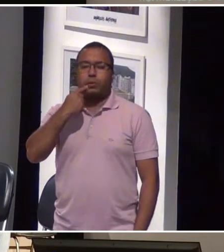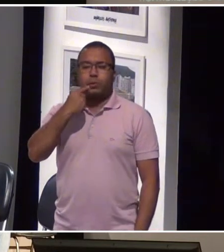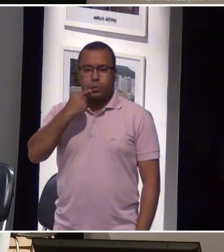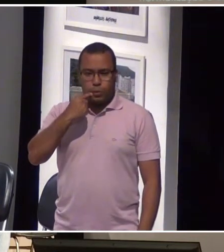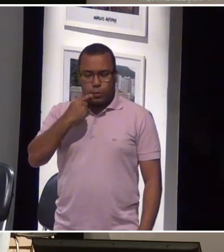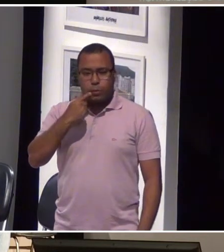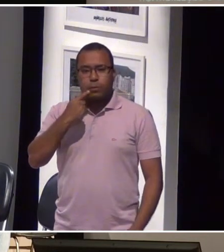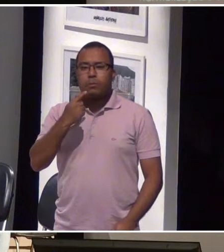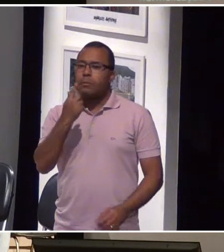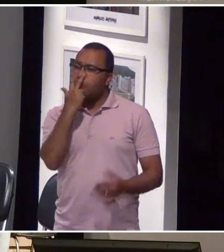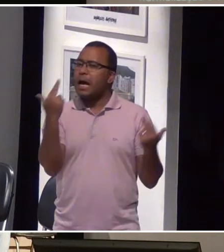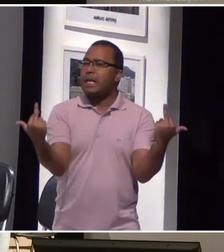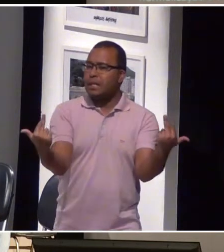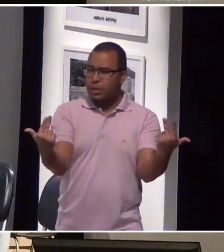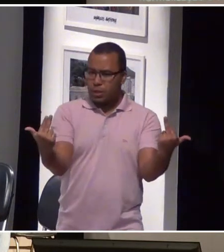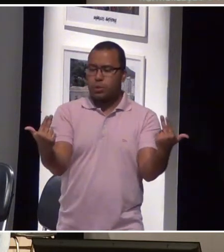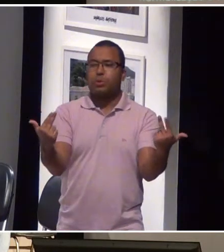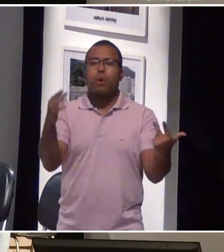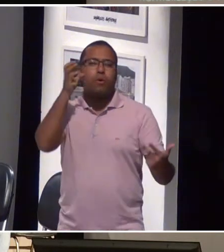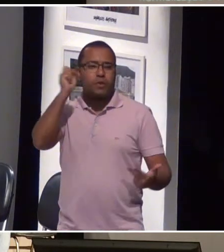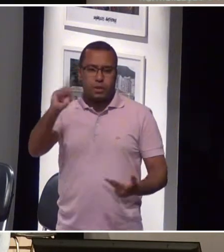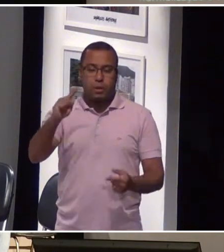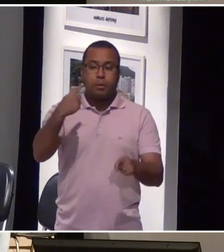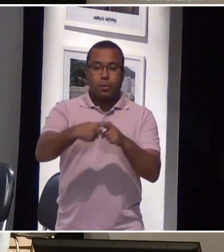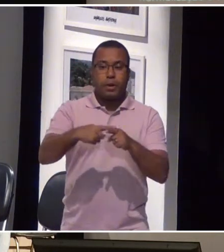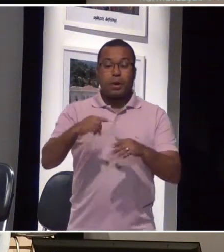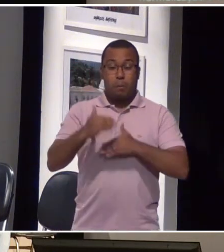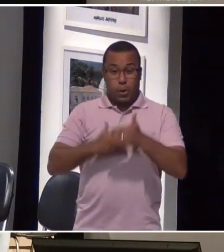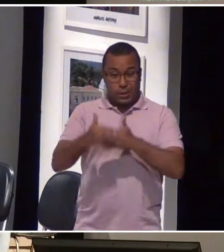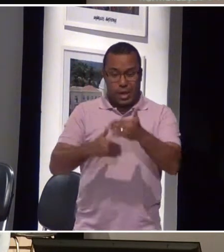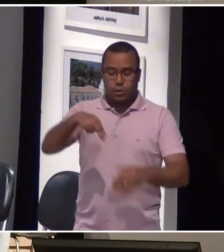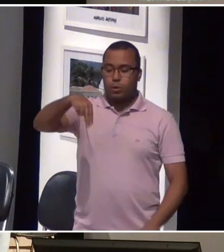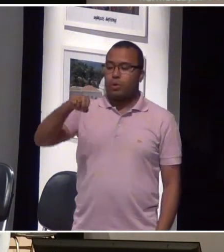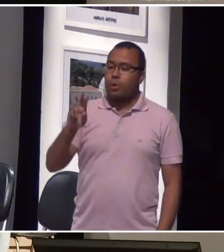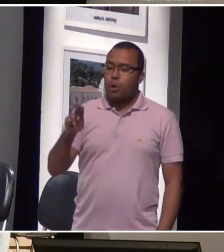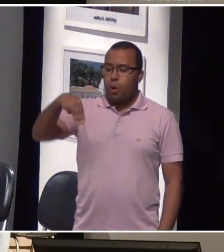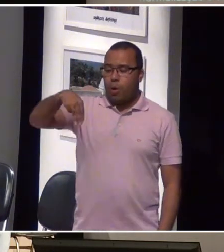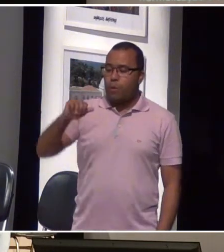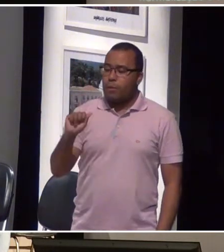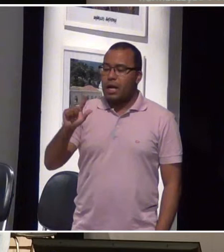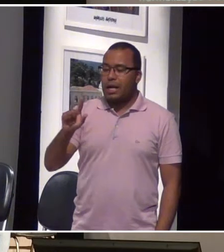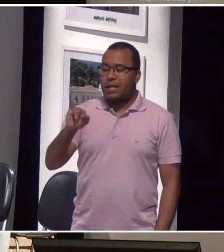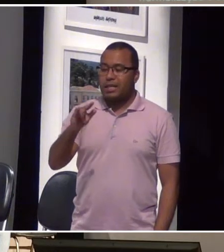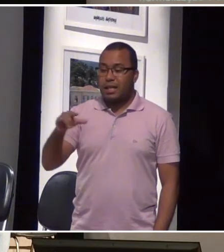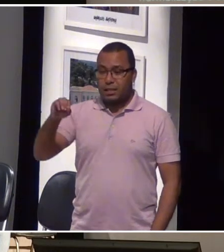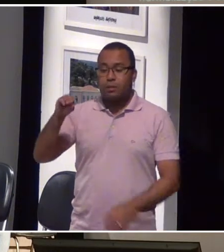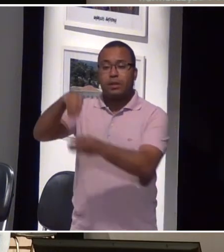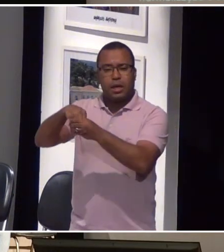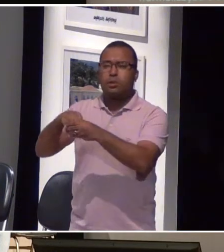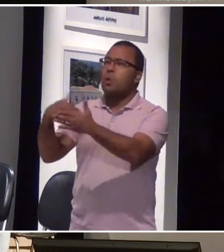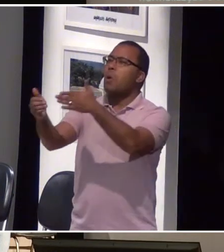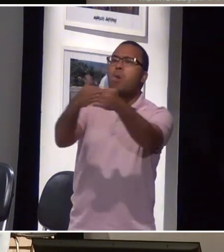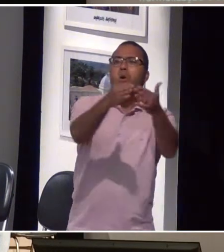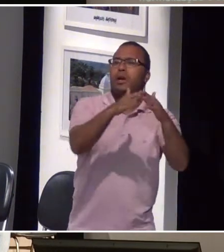o mais próximo do modelo ouvinte, não, porque os processos de normalização eles também estão na escola de surdos, eles